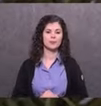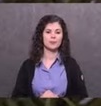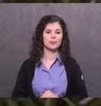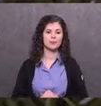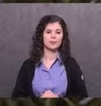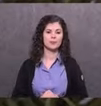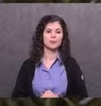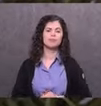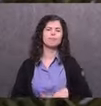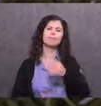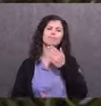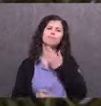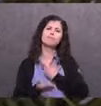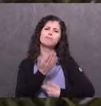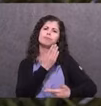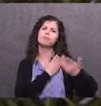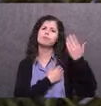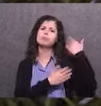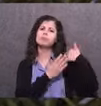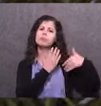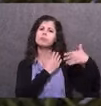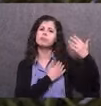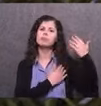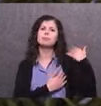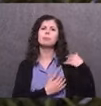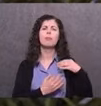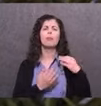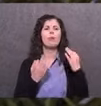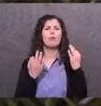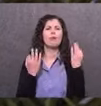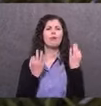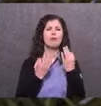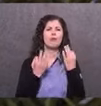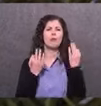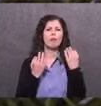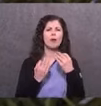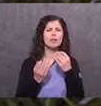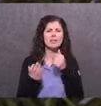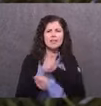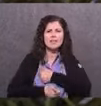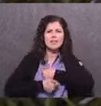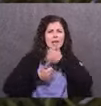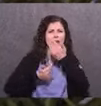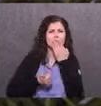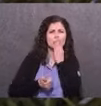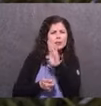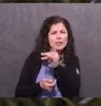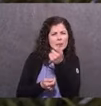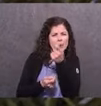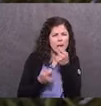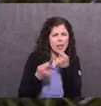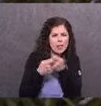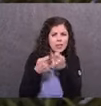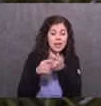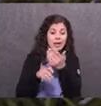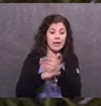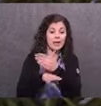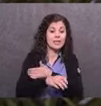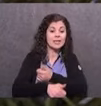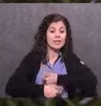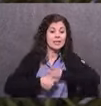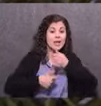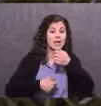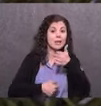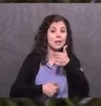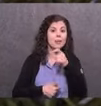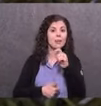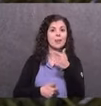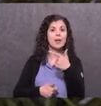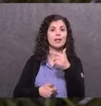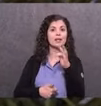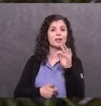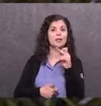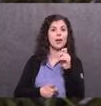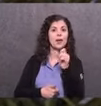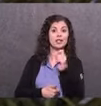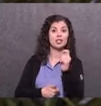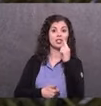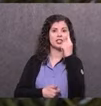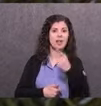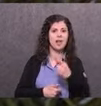Senhor. Naquele tempo, quando se aproximavam de Jerusalém e chegaram a Betfagé, perto do Monte das